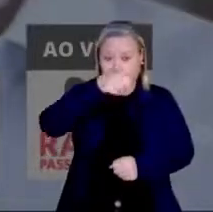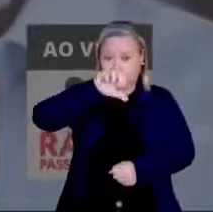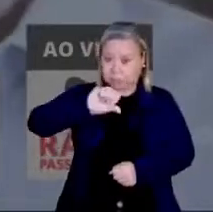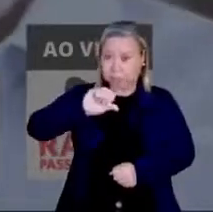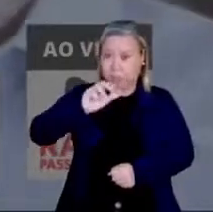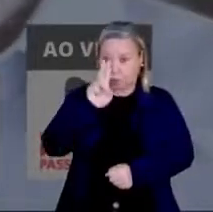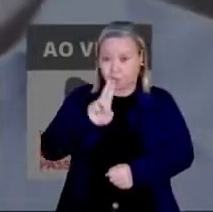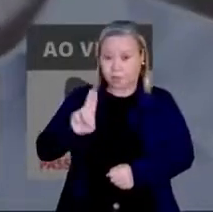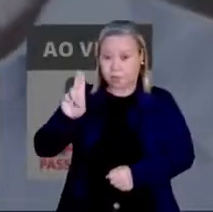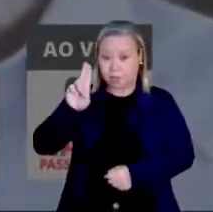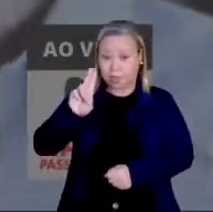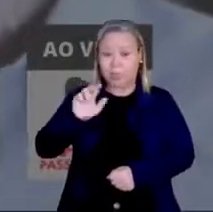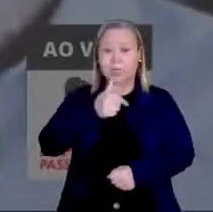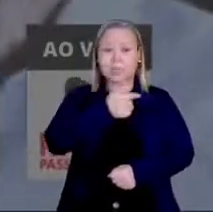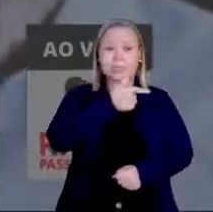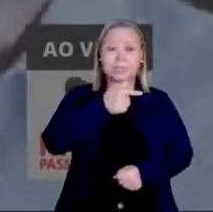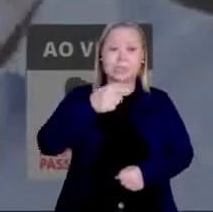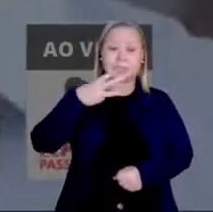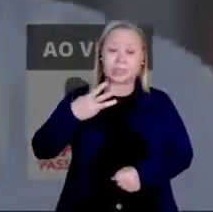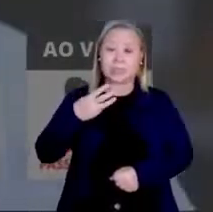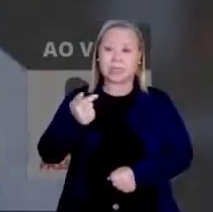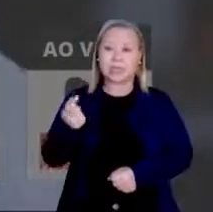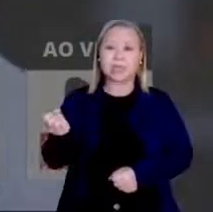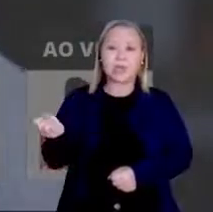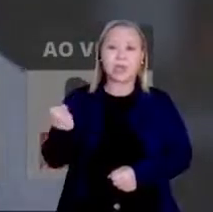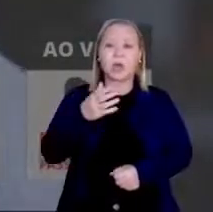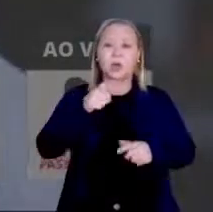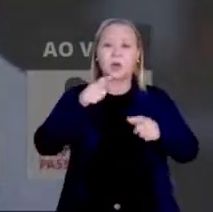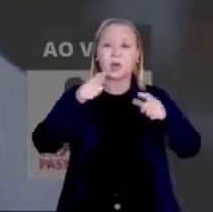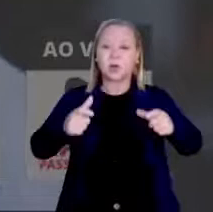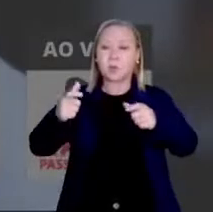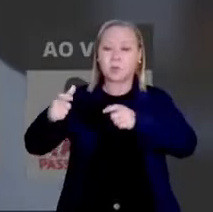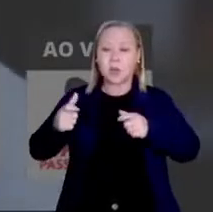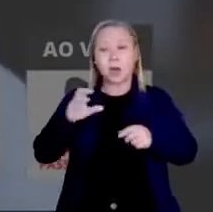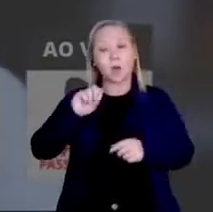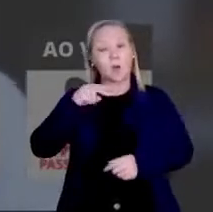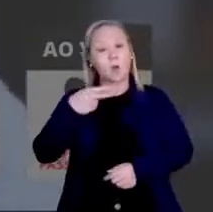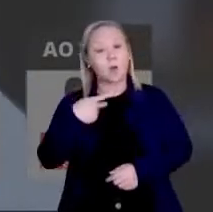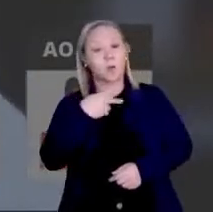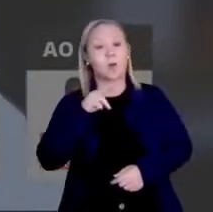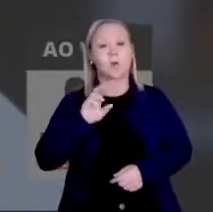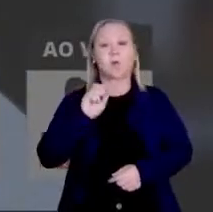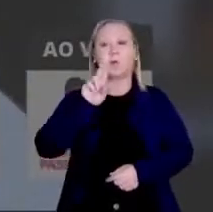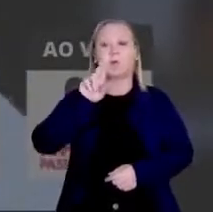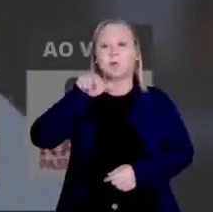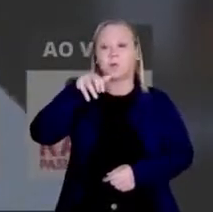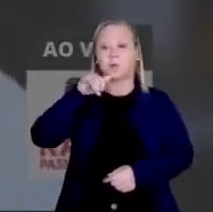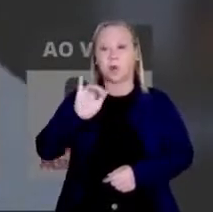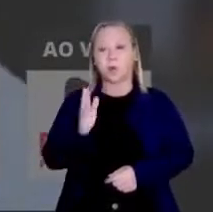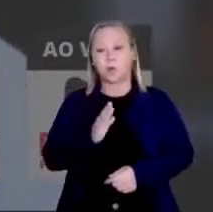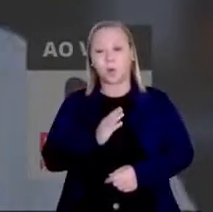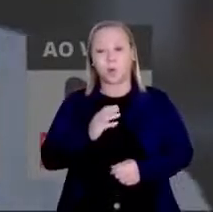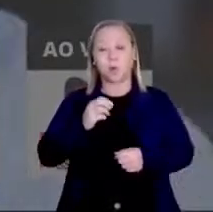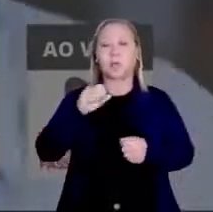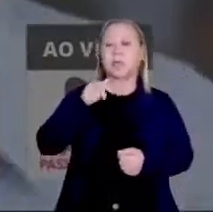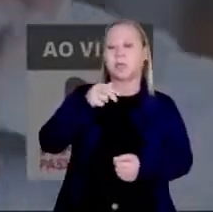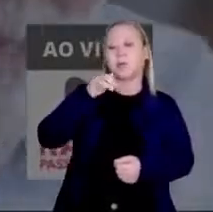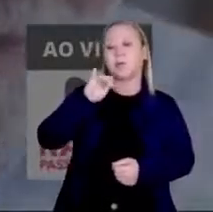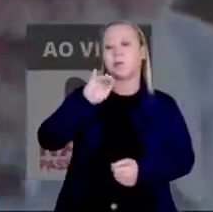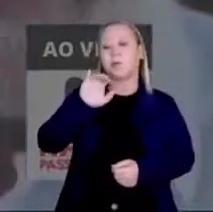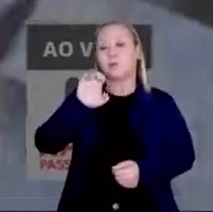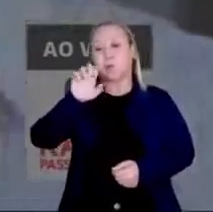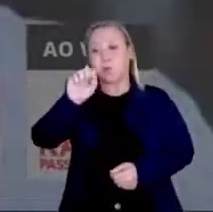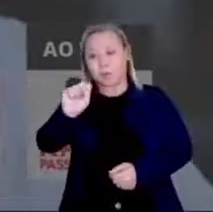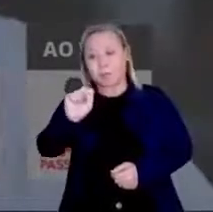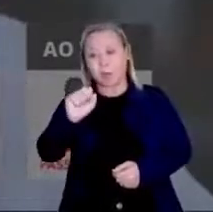escolas técnicas. Sabe por que nós fizemos muitas escolas técnicas, Juarez? Porque eu acho que foi uma